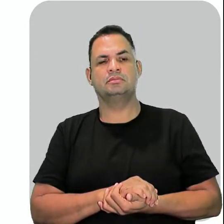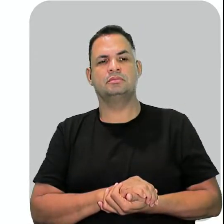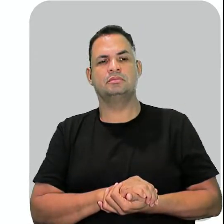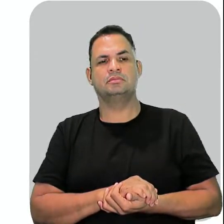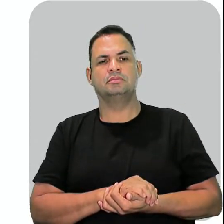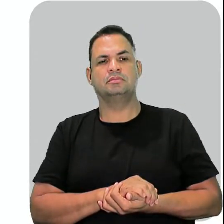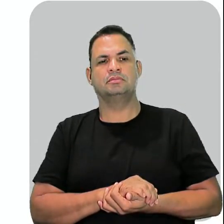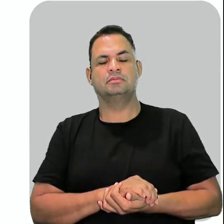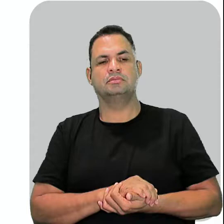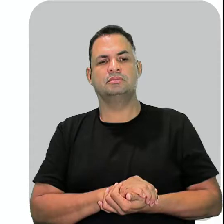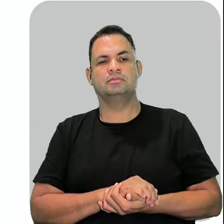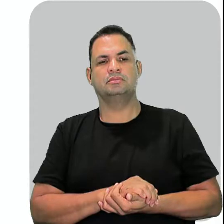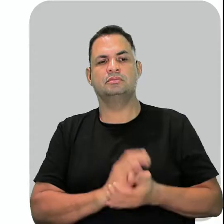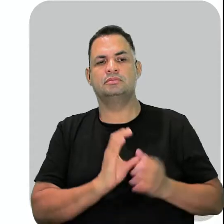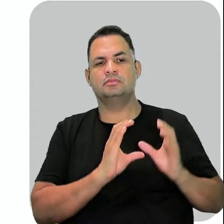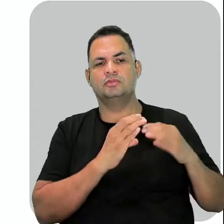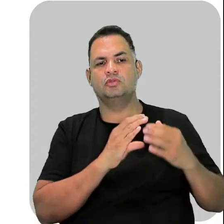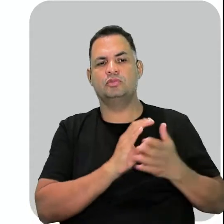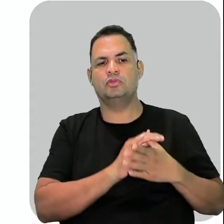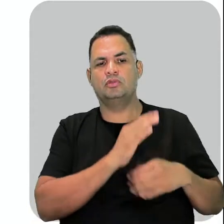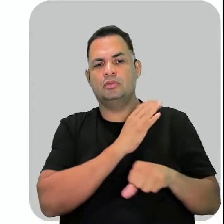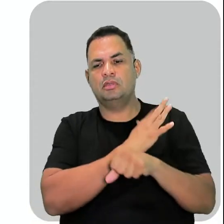um grupo ácido,